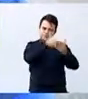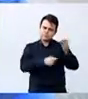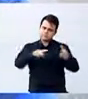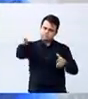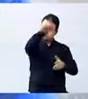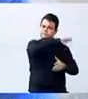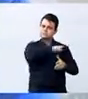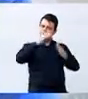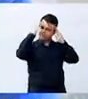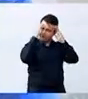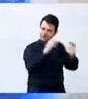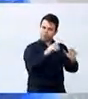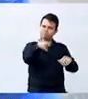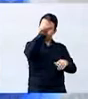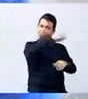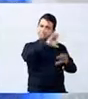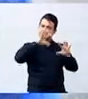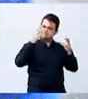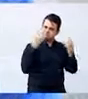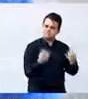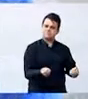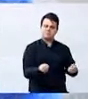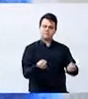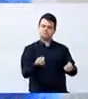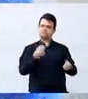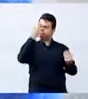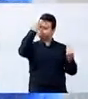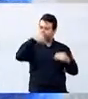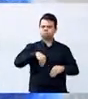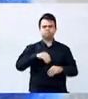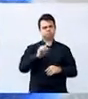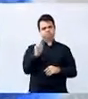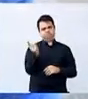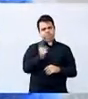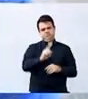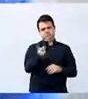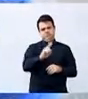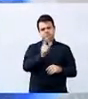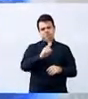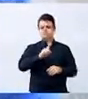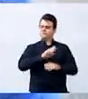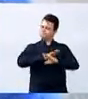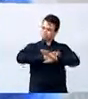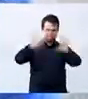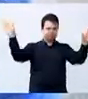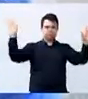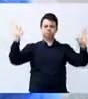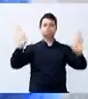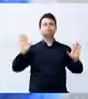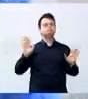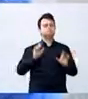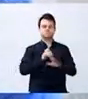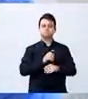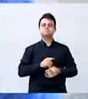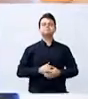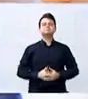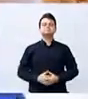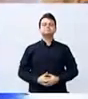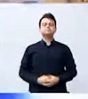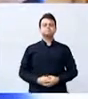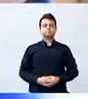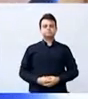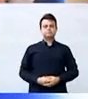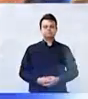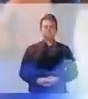aceitar e por aí vai. E não desistir. E não desistir jamais. Jamais, jamais.